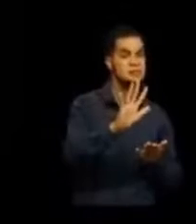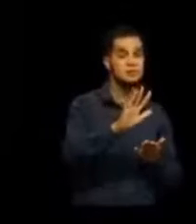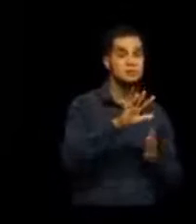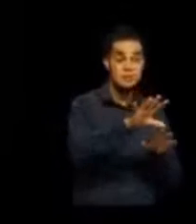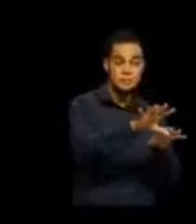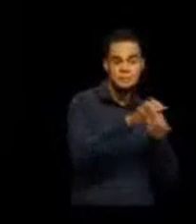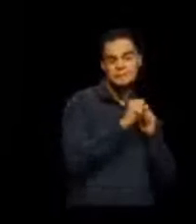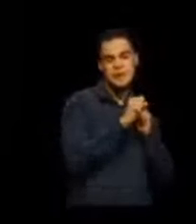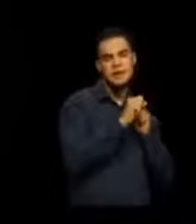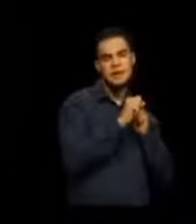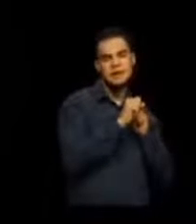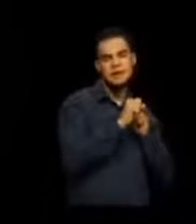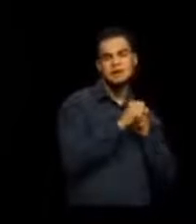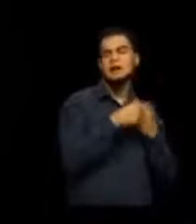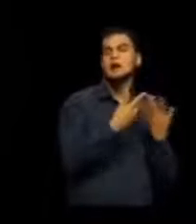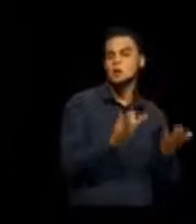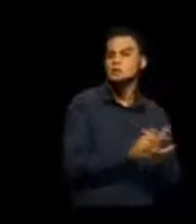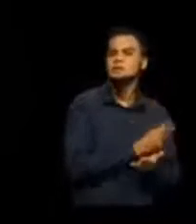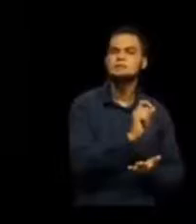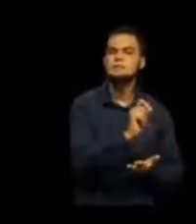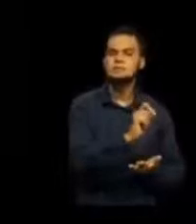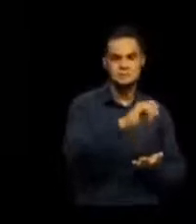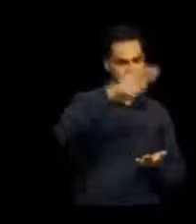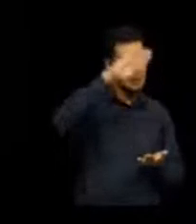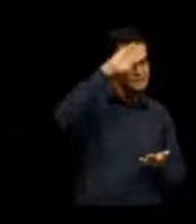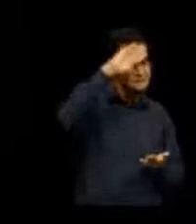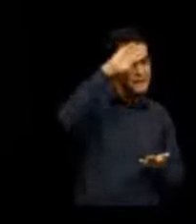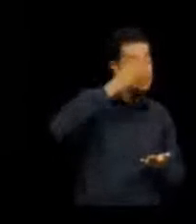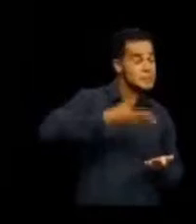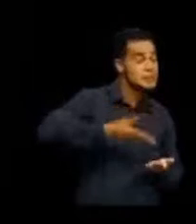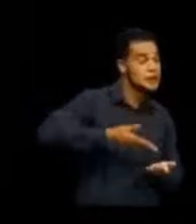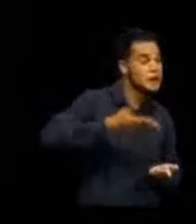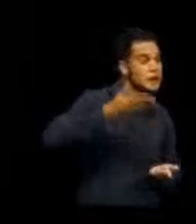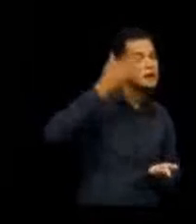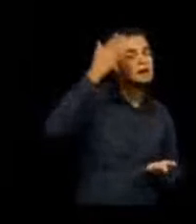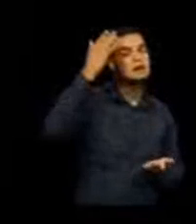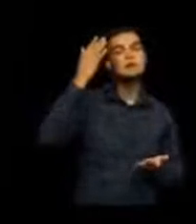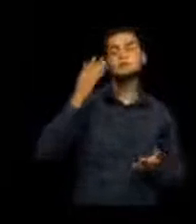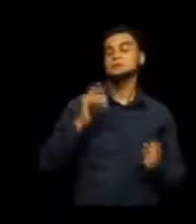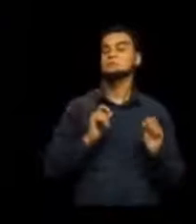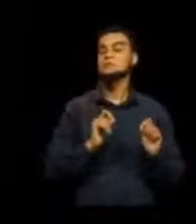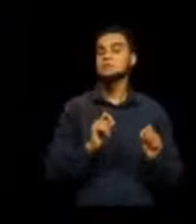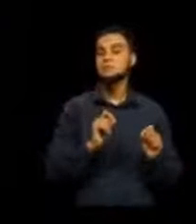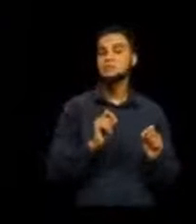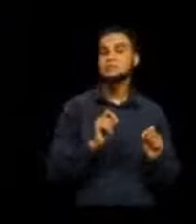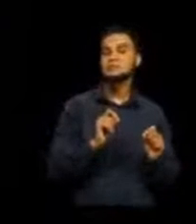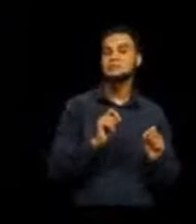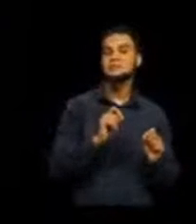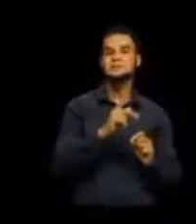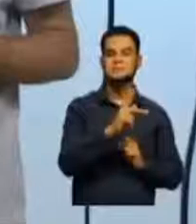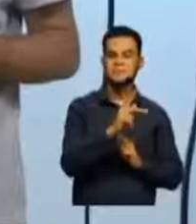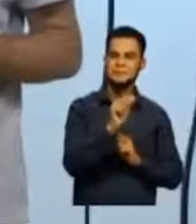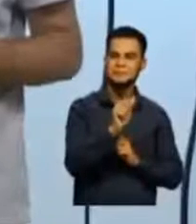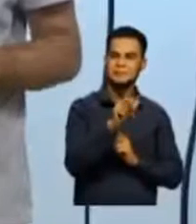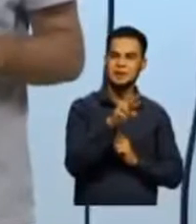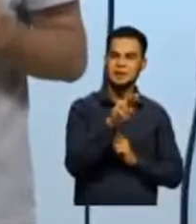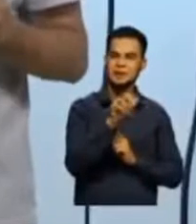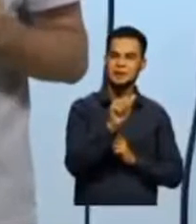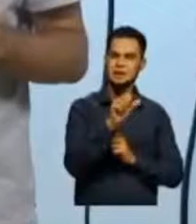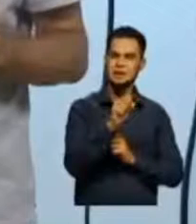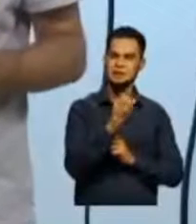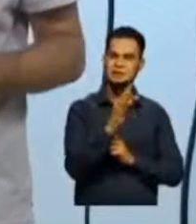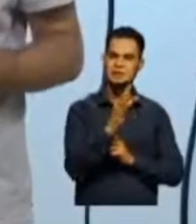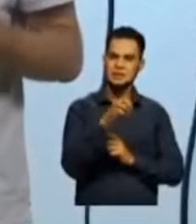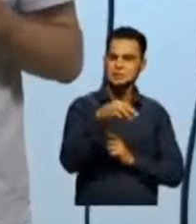infecção. Ela ocorre febre alta e elevada e a famosa que a gente fala, parasitemia. Vai ser